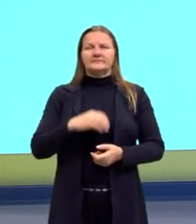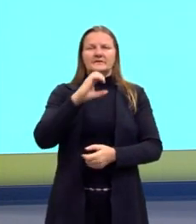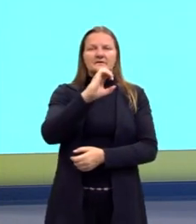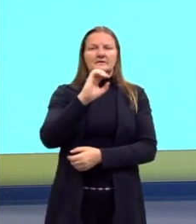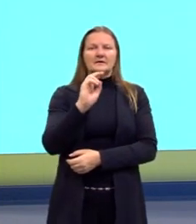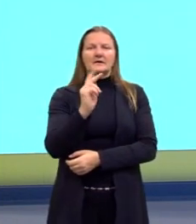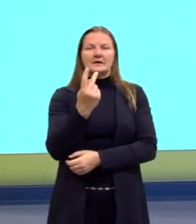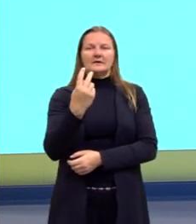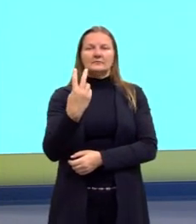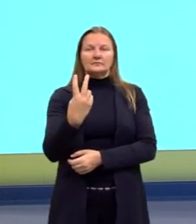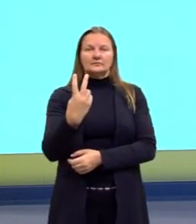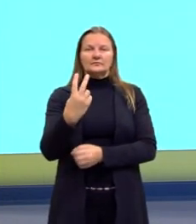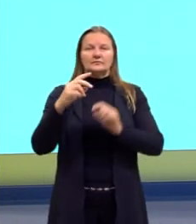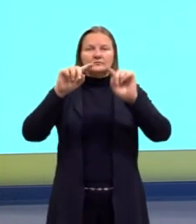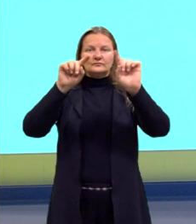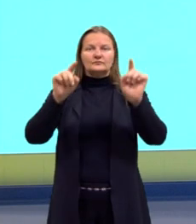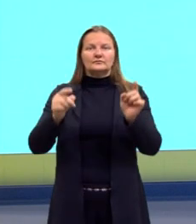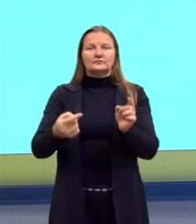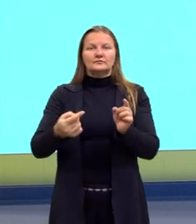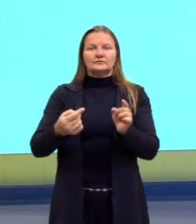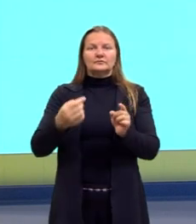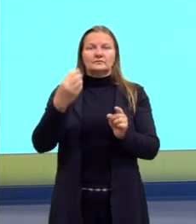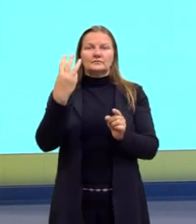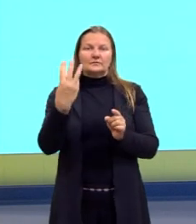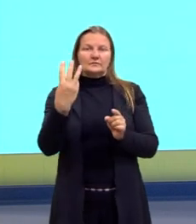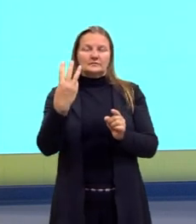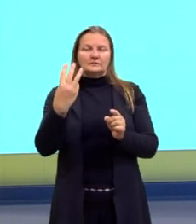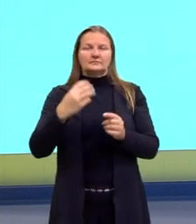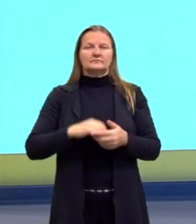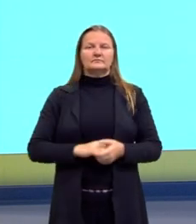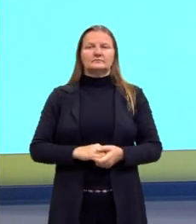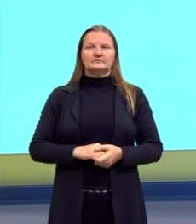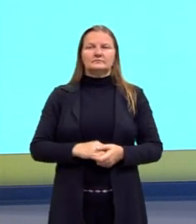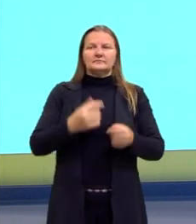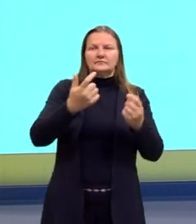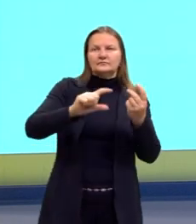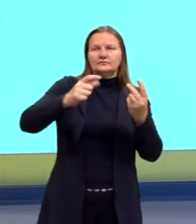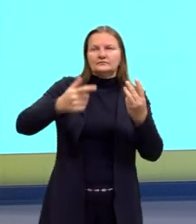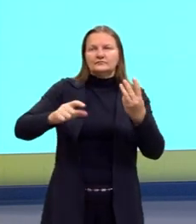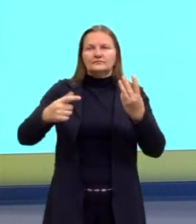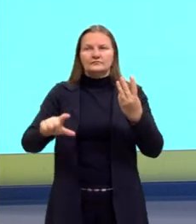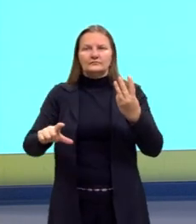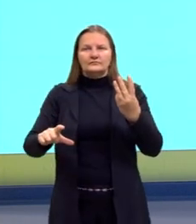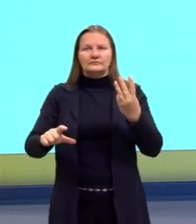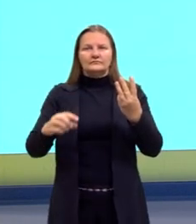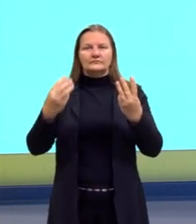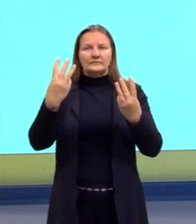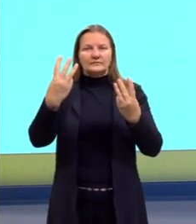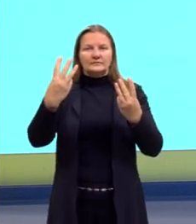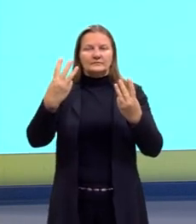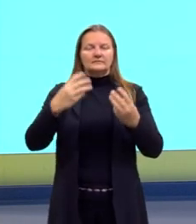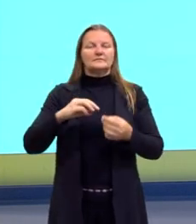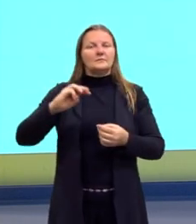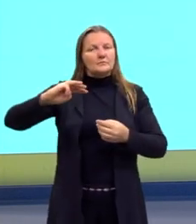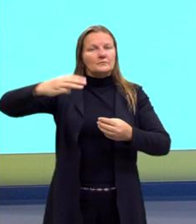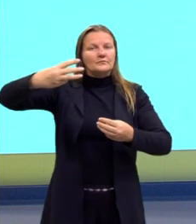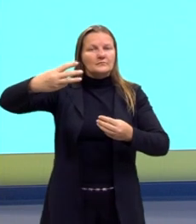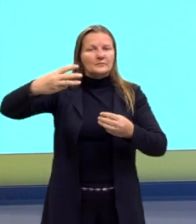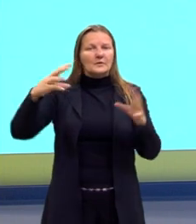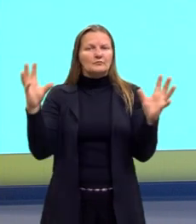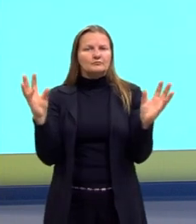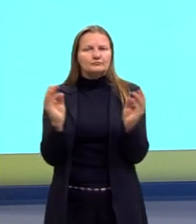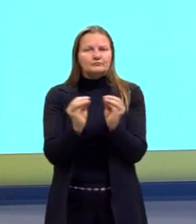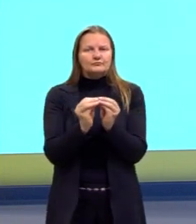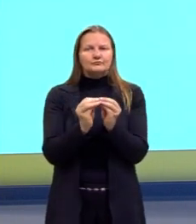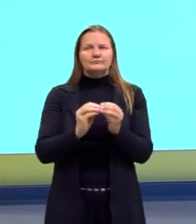ch2 que este termo se repetiu três vezes então coloca ali o índice três então é a forma condensada